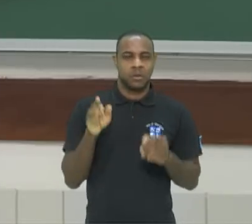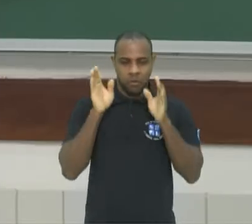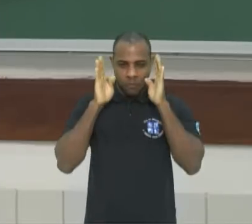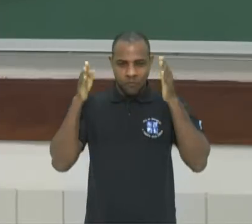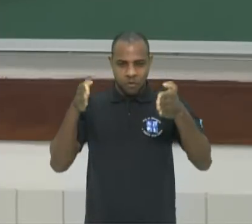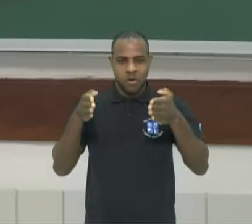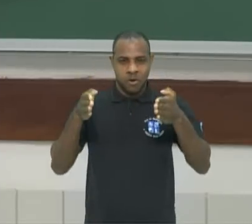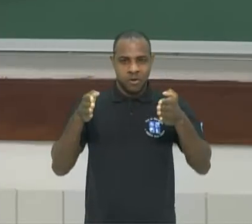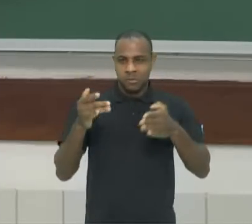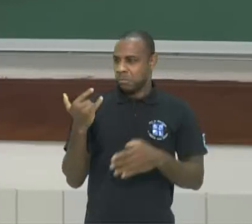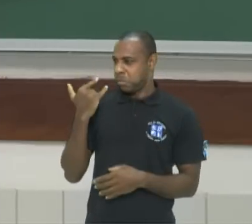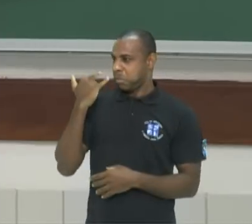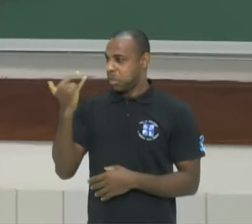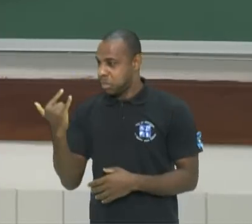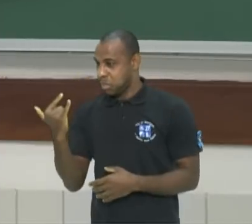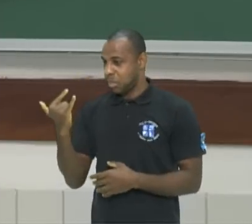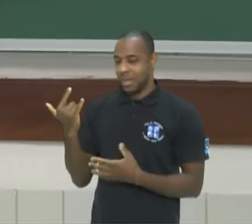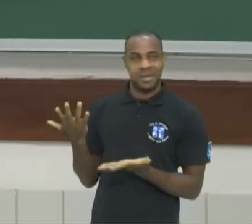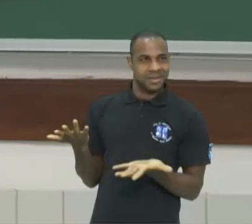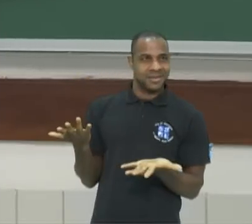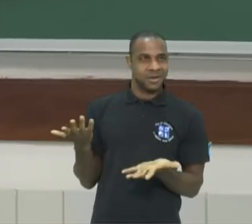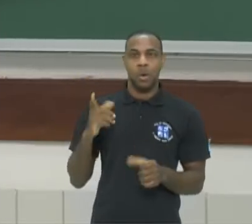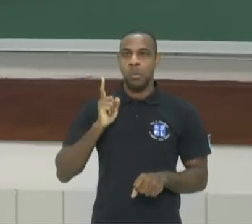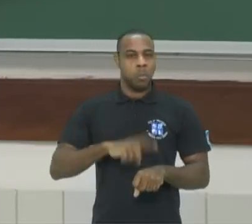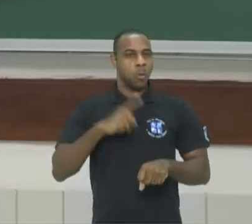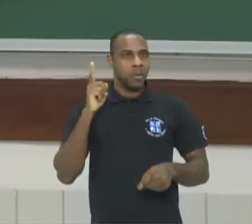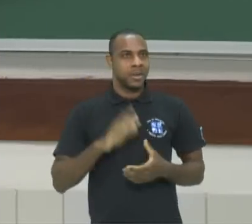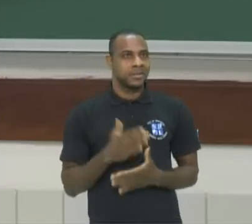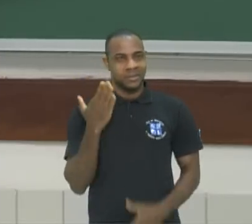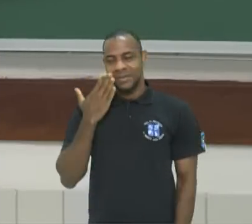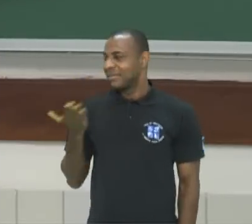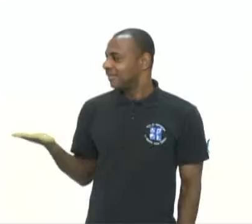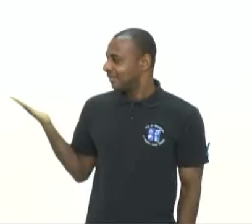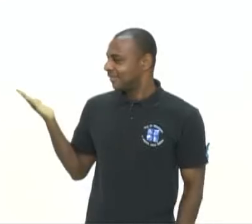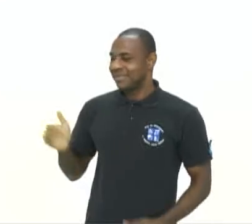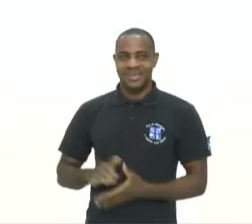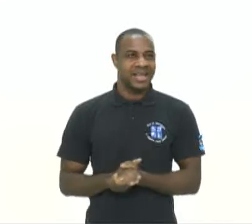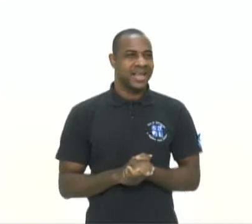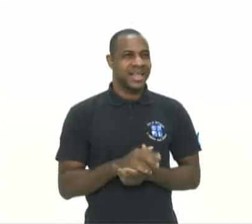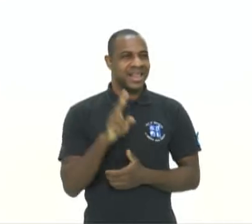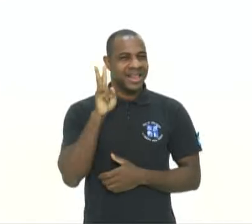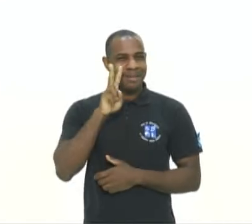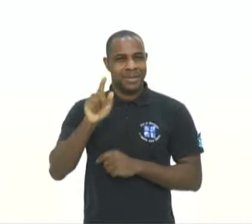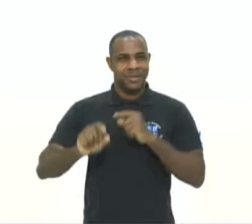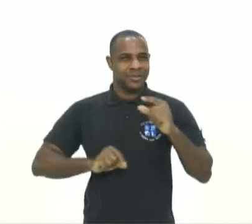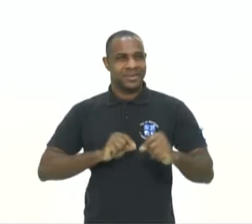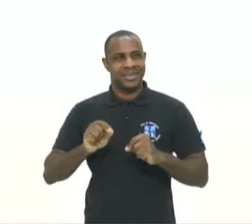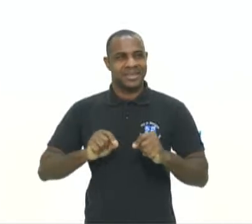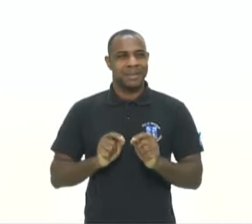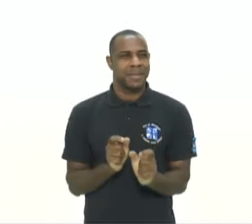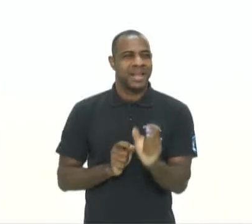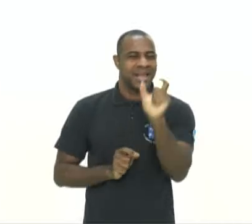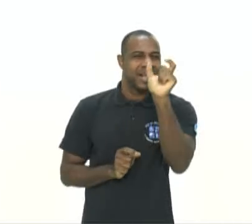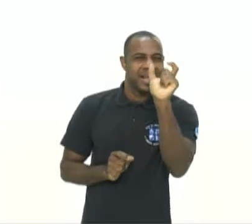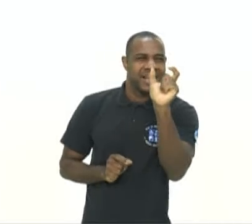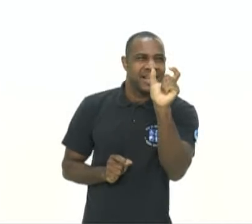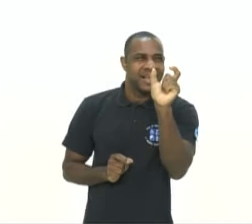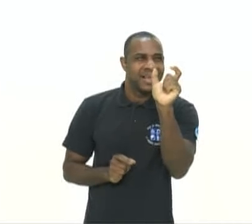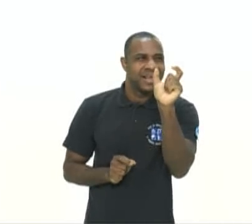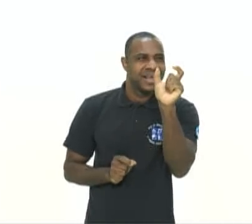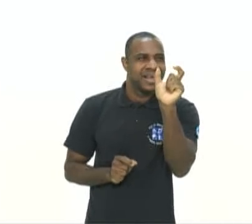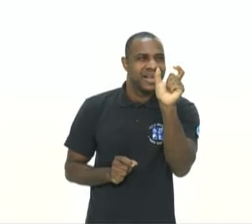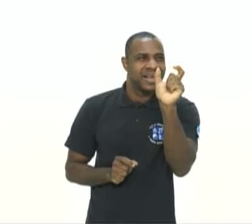chama atenção, aquilo que é o momento, né? Então, lembrando também, lembra daquela palavrinha,